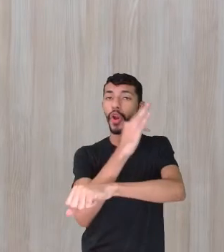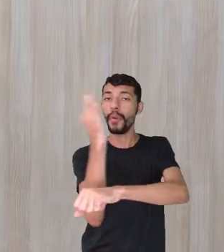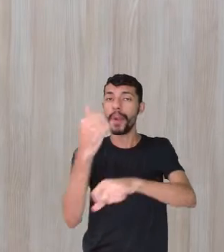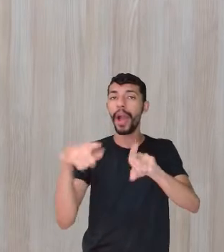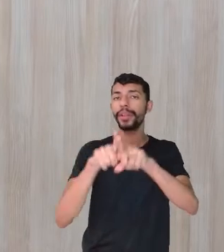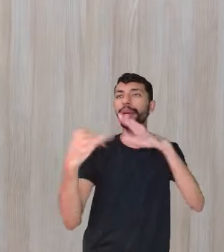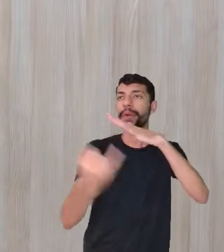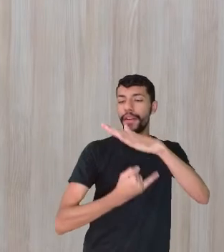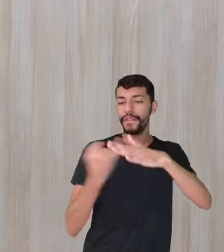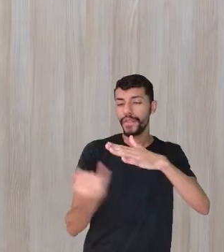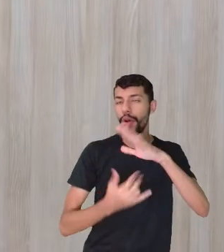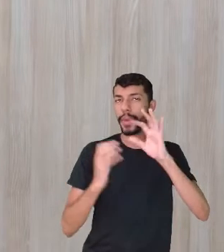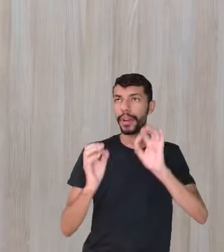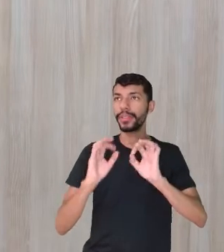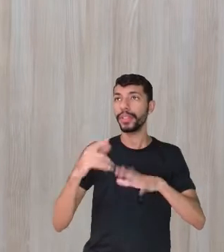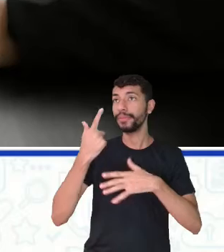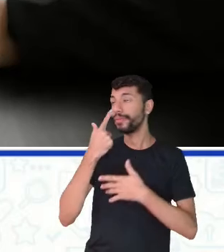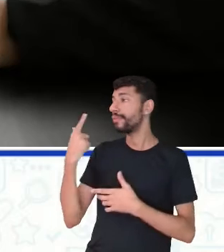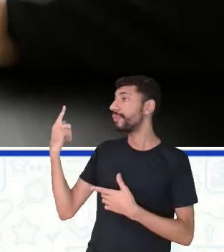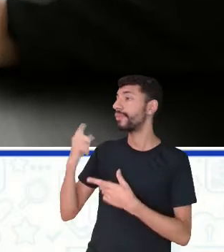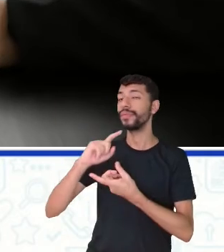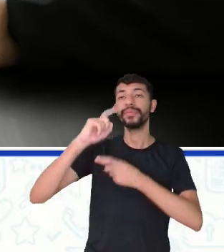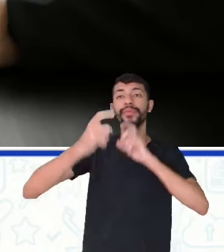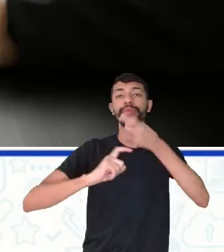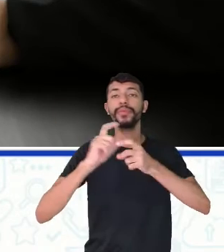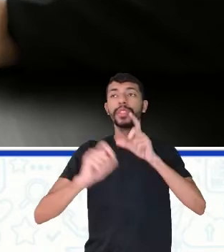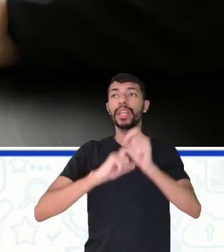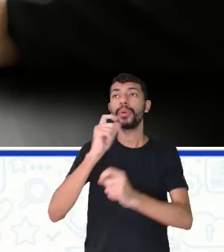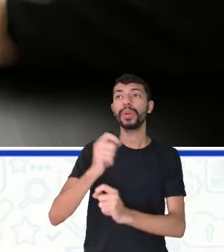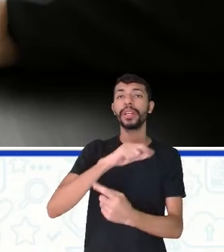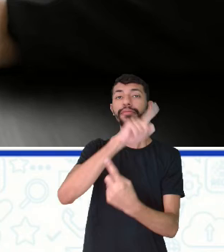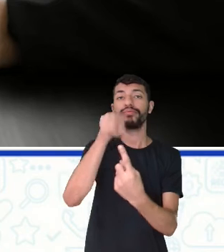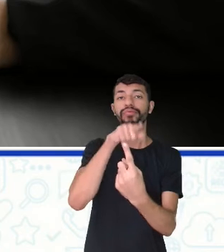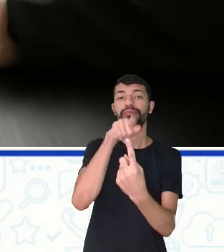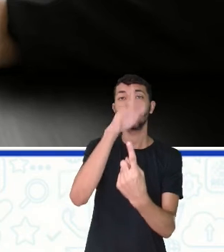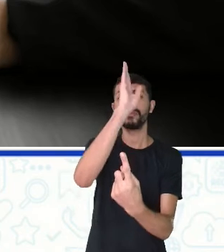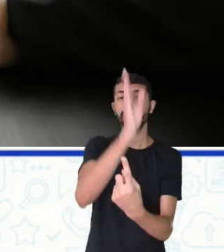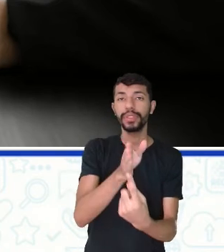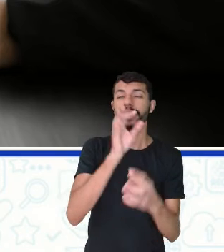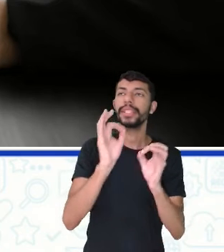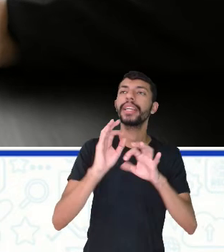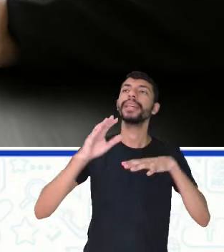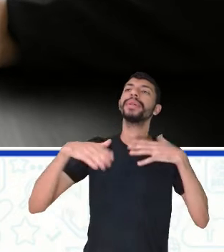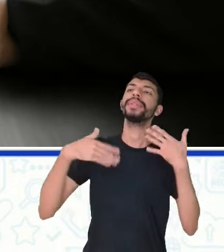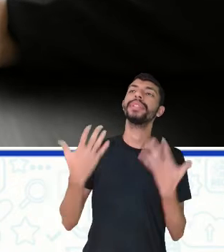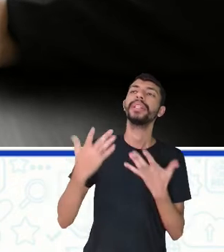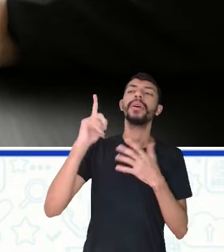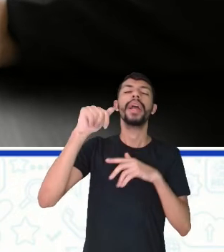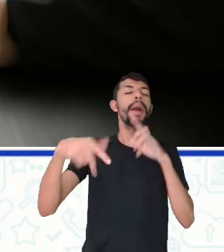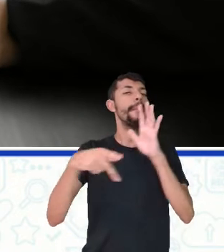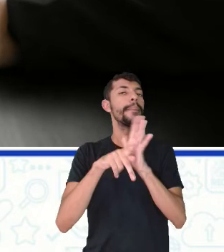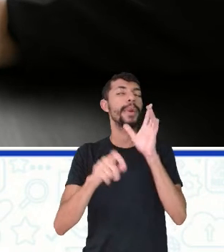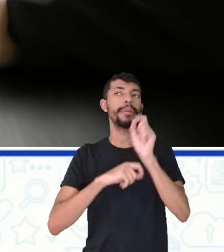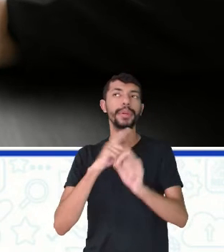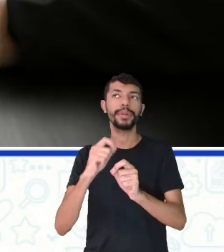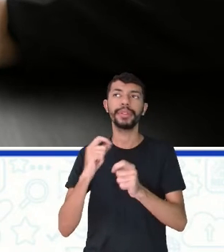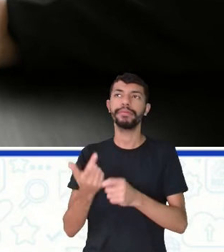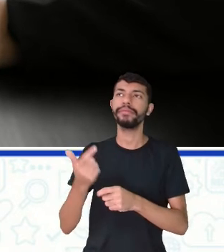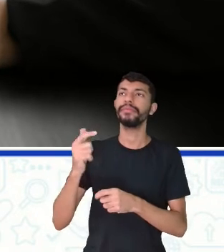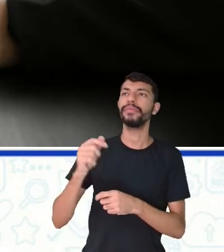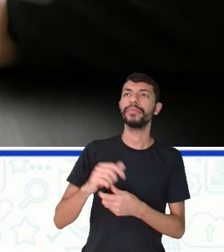O discurso, não é? O discurso, ele é direto, não é? O discurso direto é a